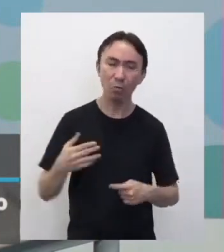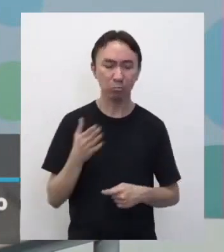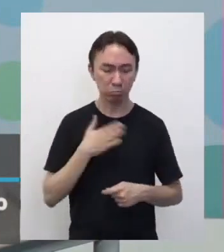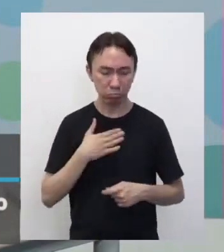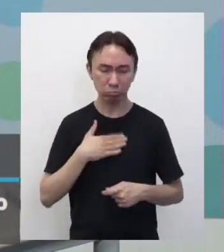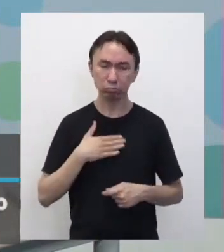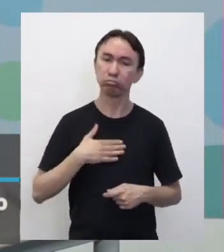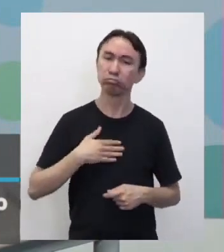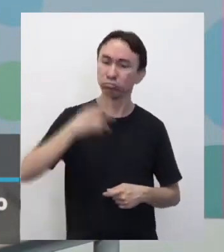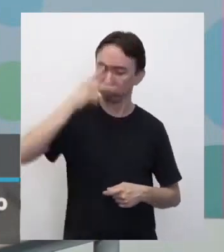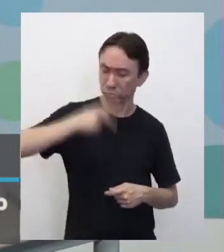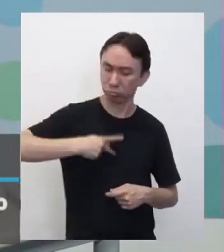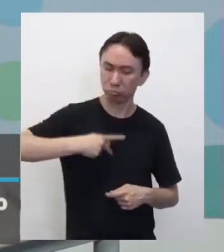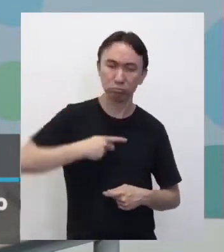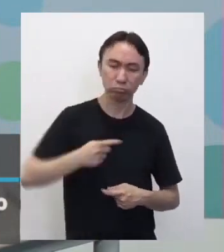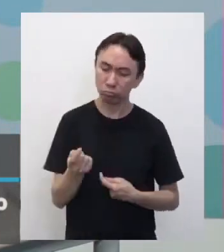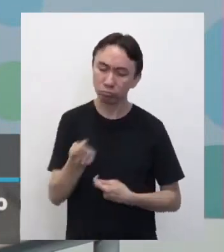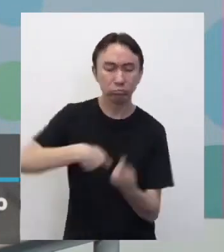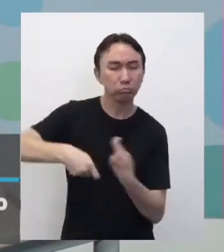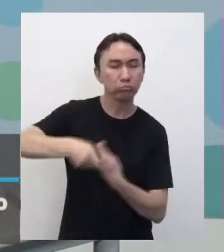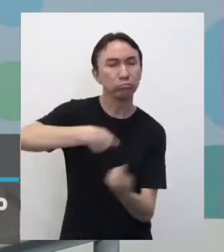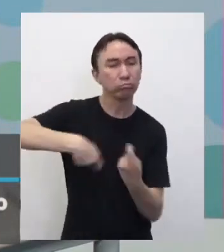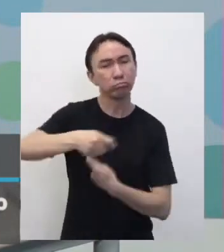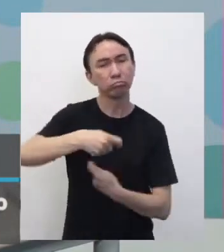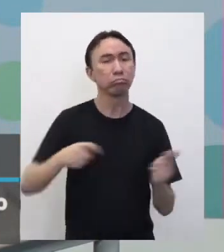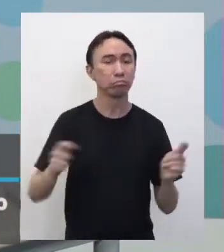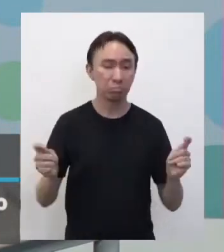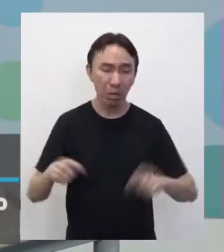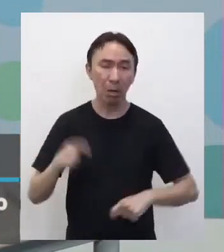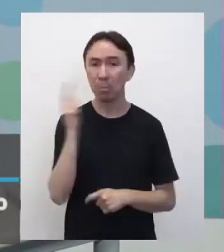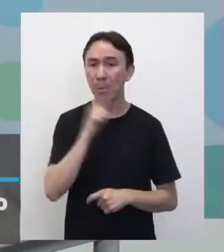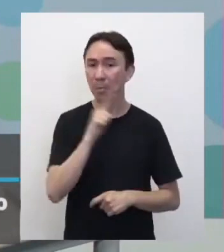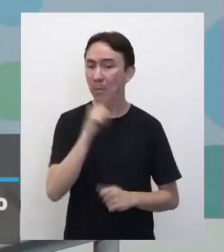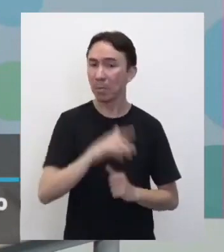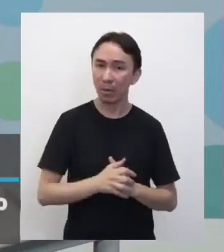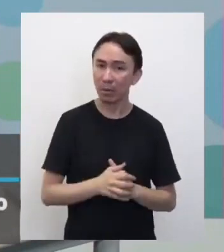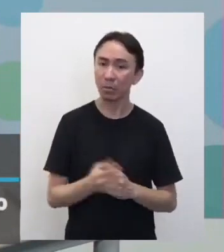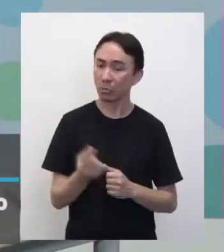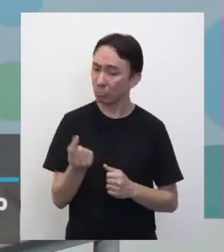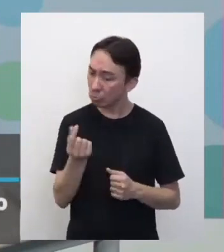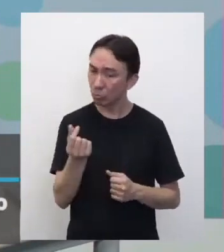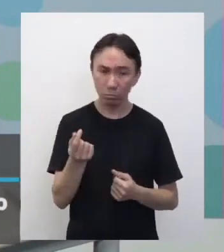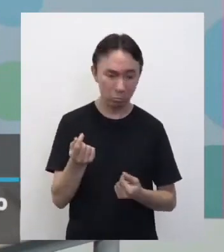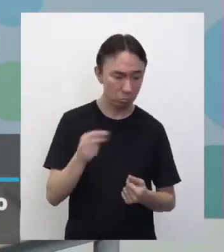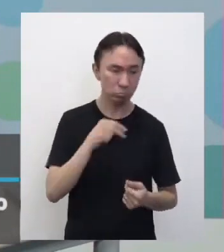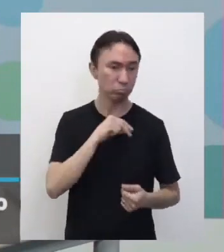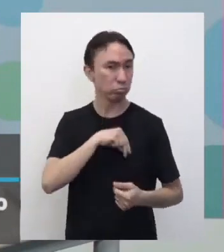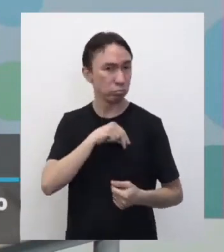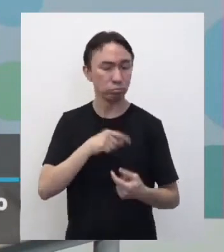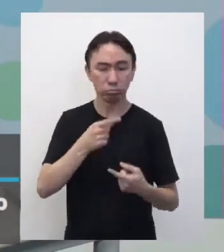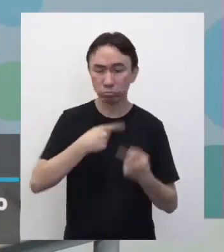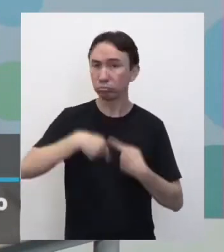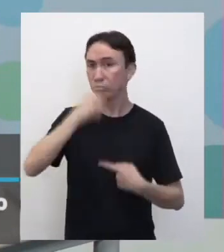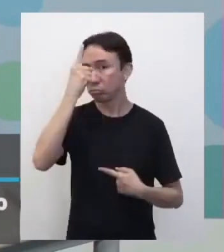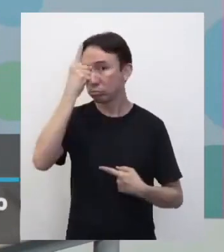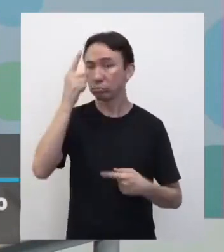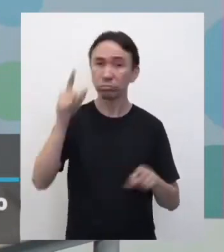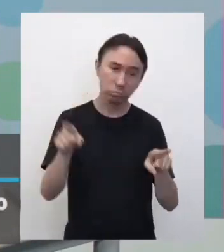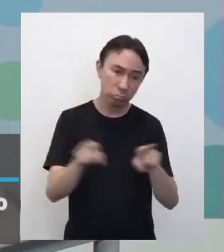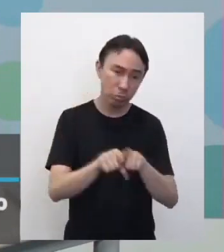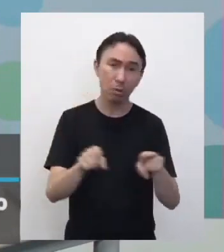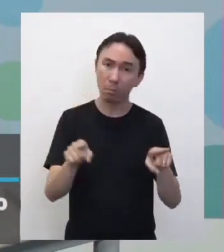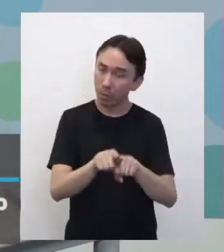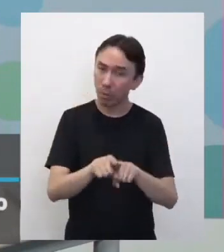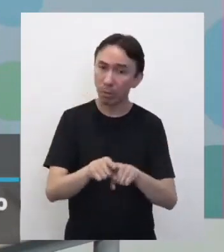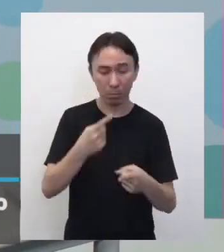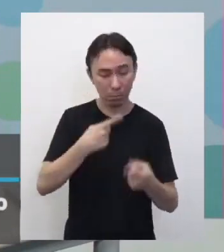forma independente e obter uma subsistência digna e até mesmo a riqueza material aí,